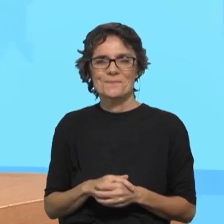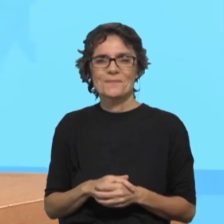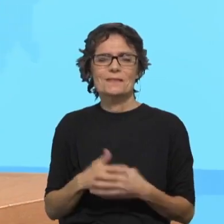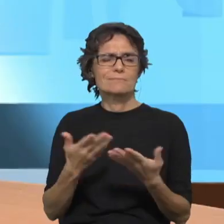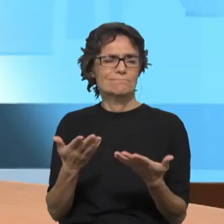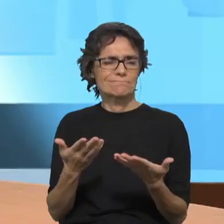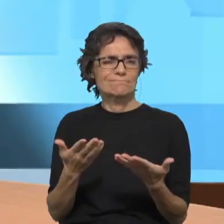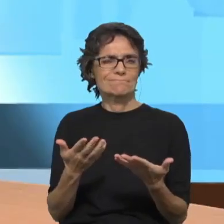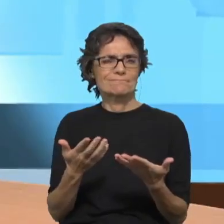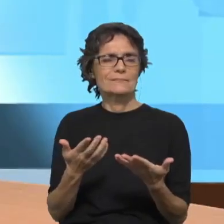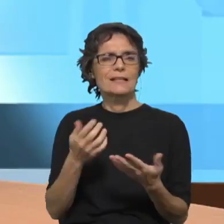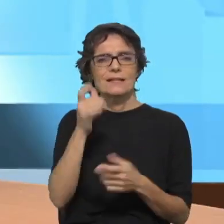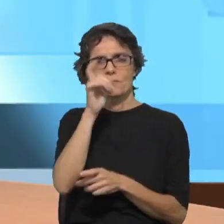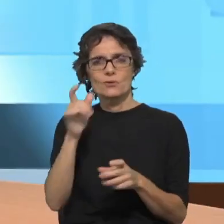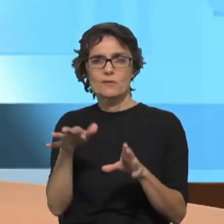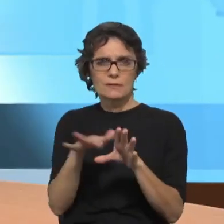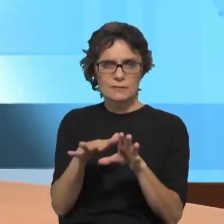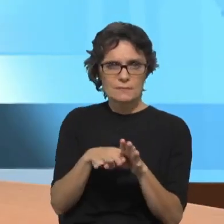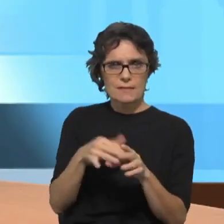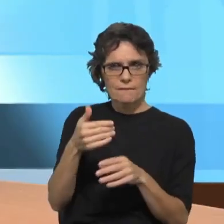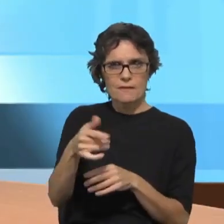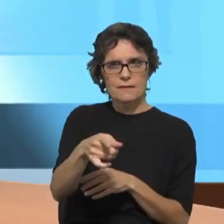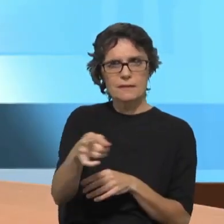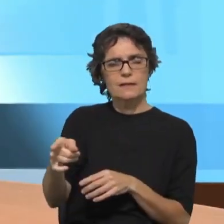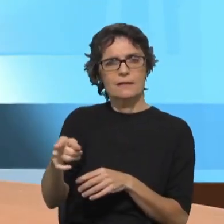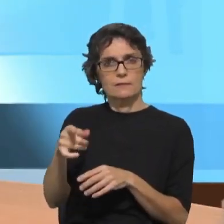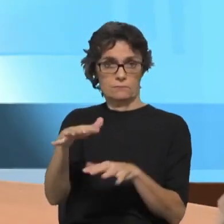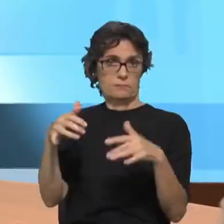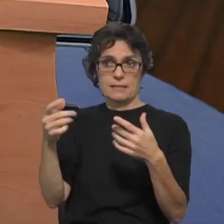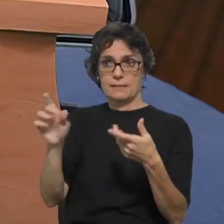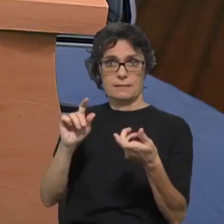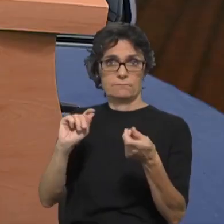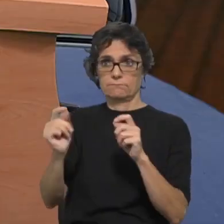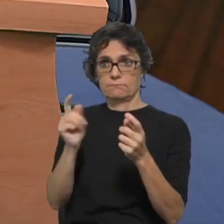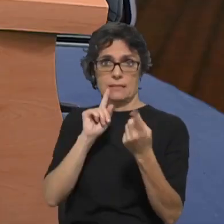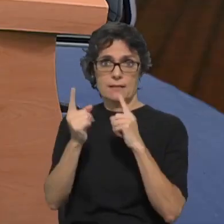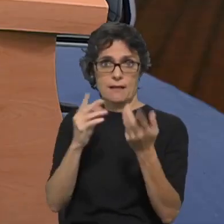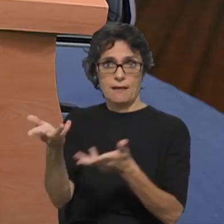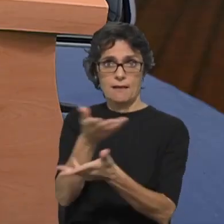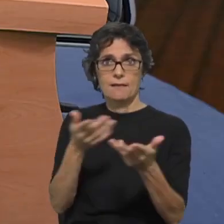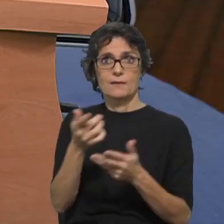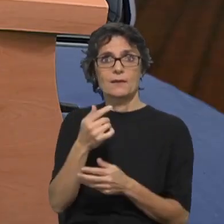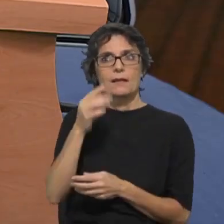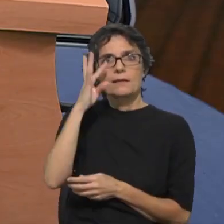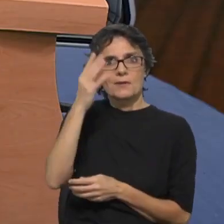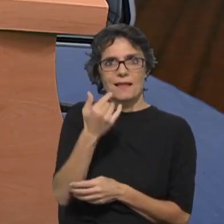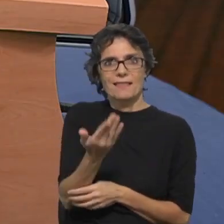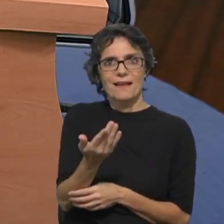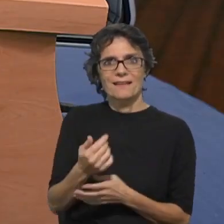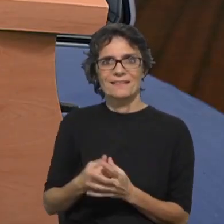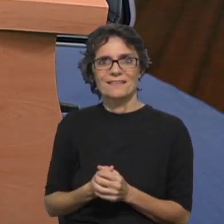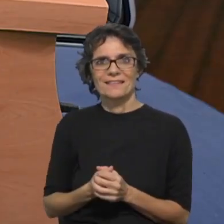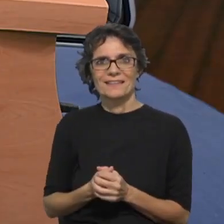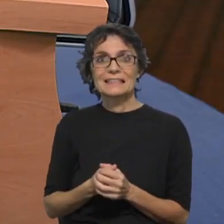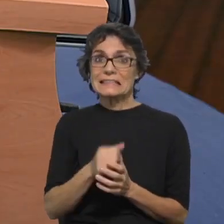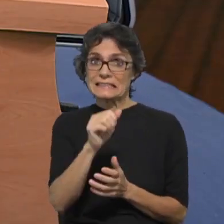para aqueles que irão participar também a assistir, não é? É muito inspirador. Espero, isso é a minha perceber como